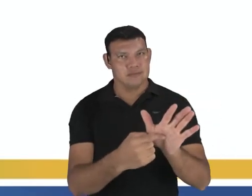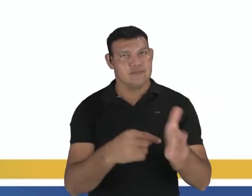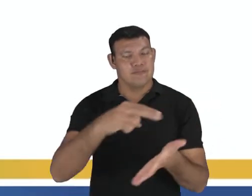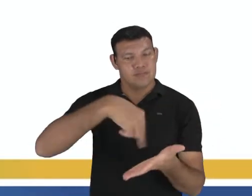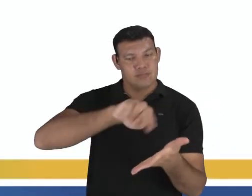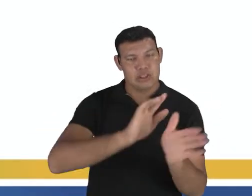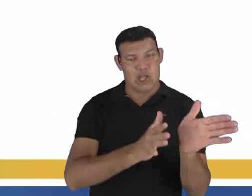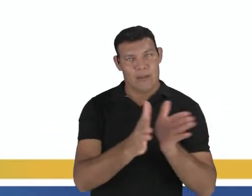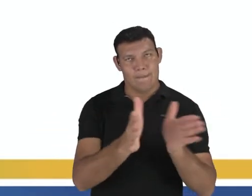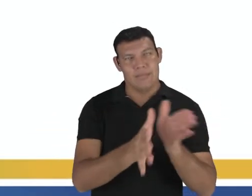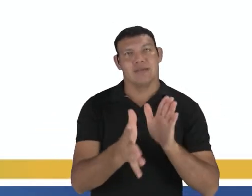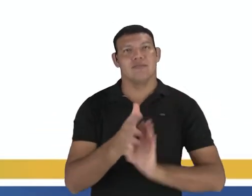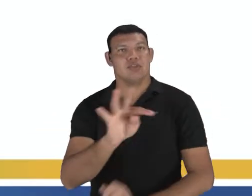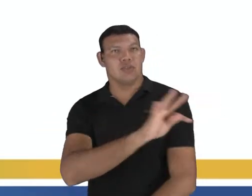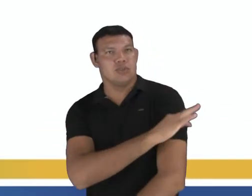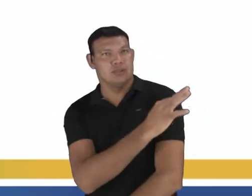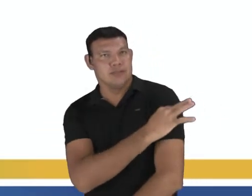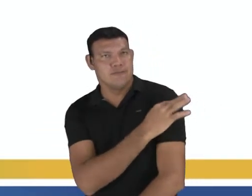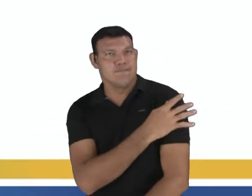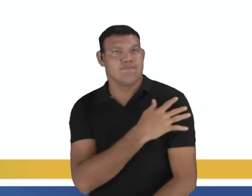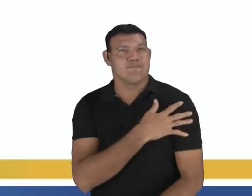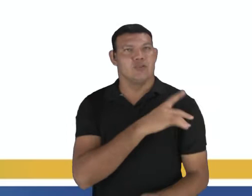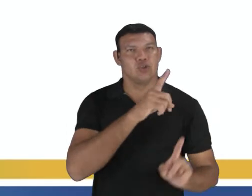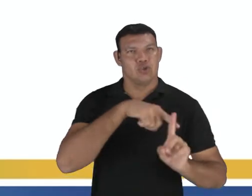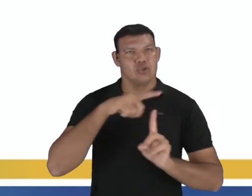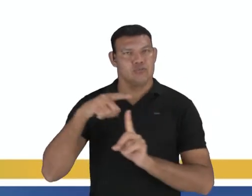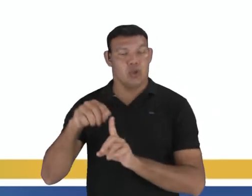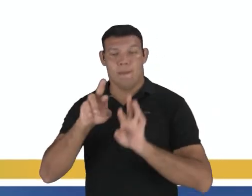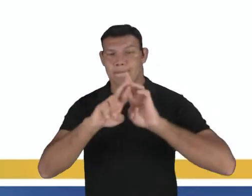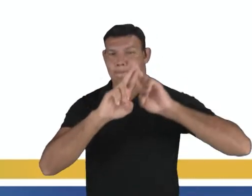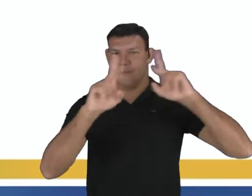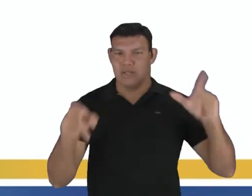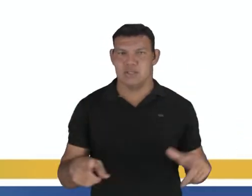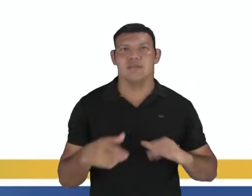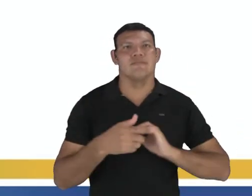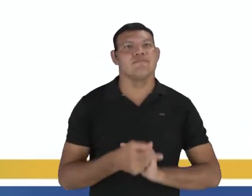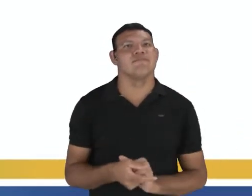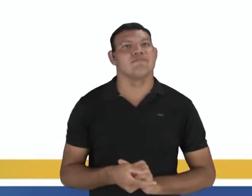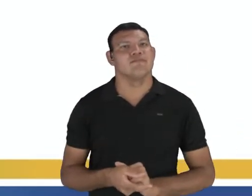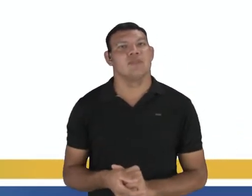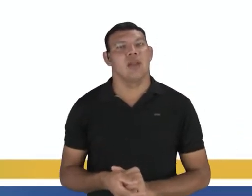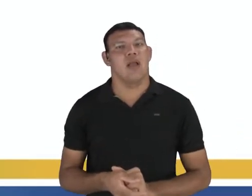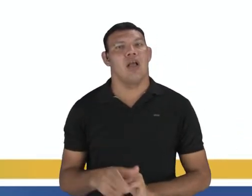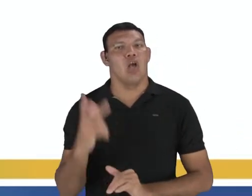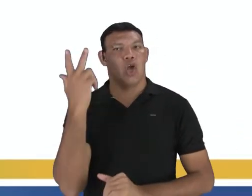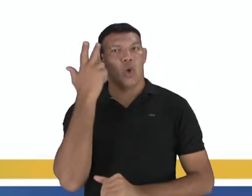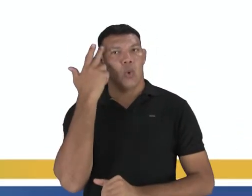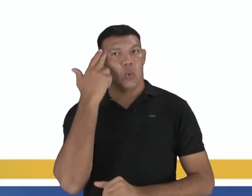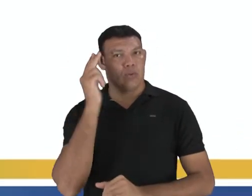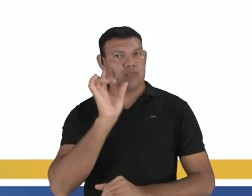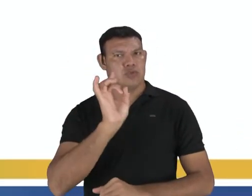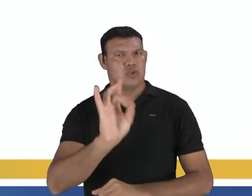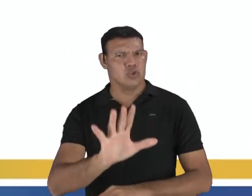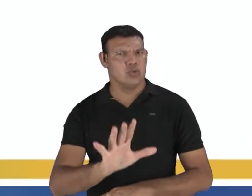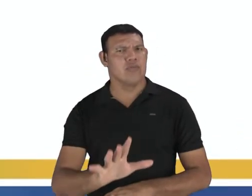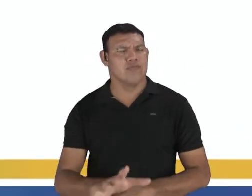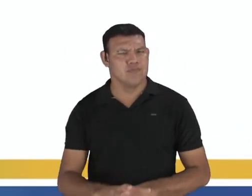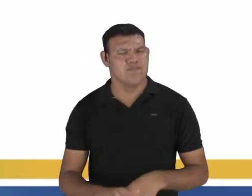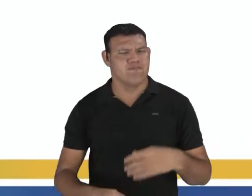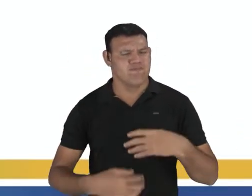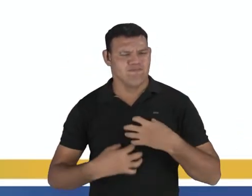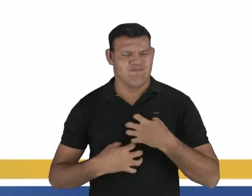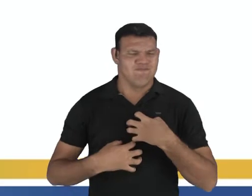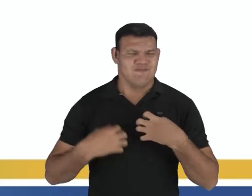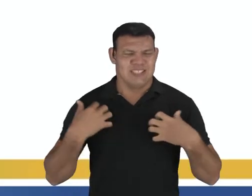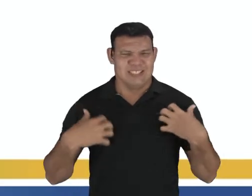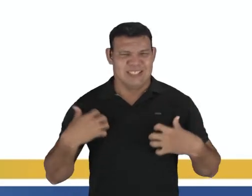dança do período. As suas técnicas e estilos eram muito diferentes. O que eles tinham em comum era a